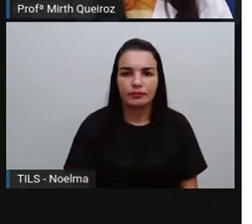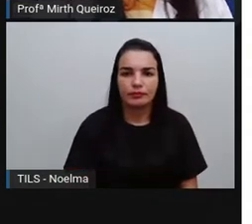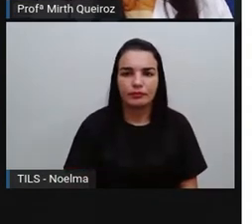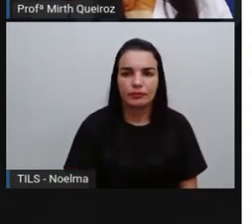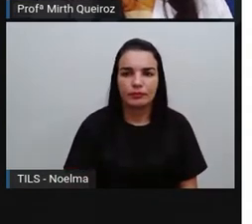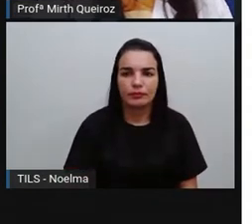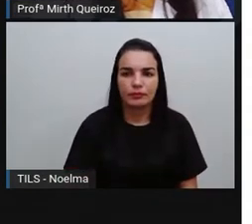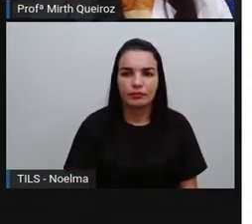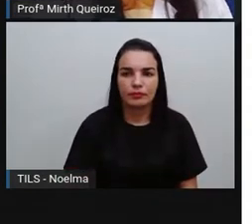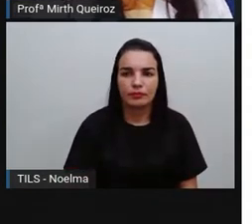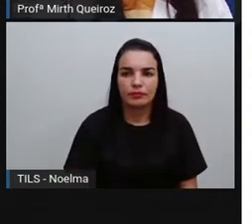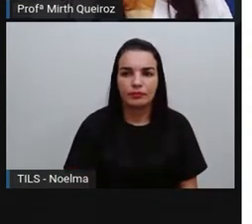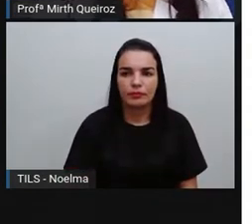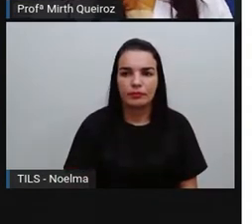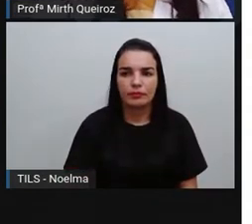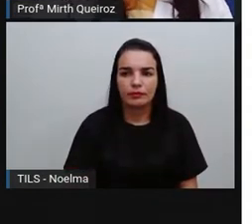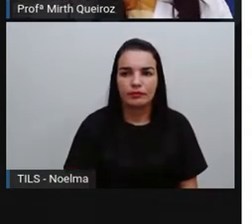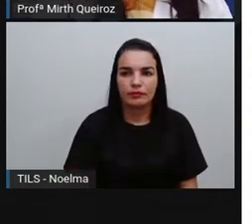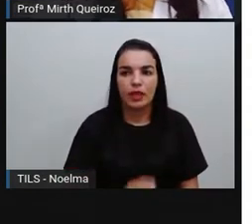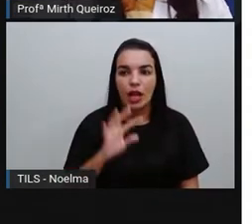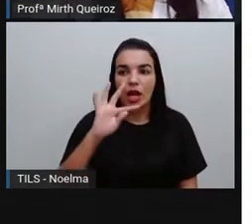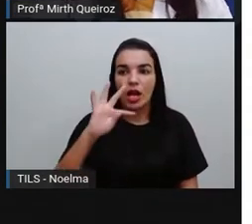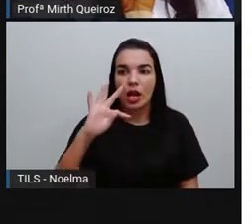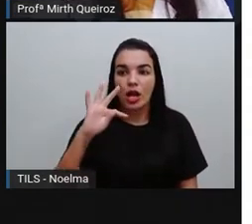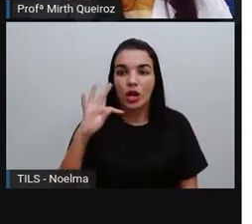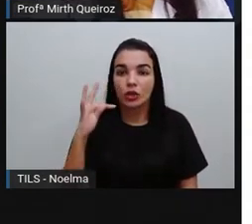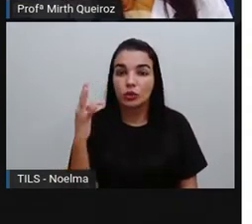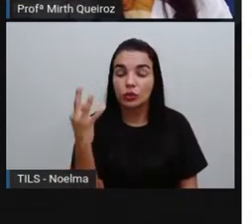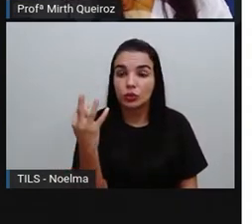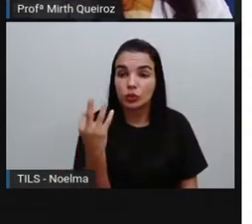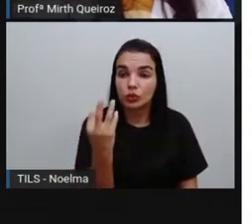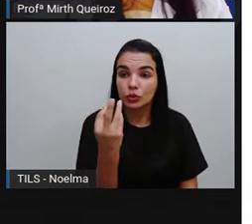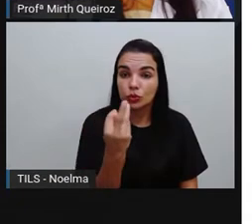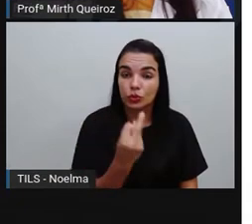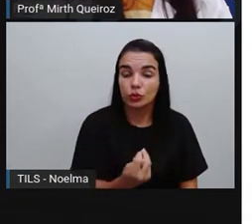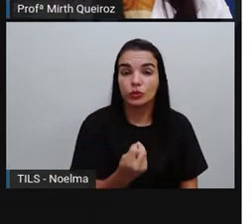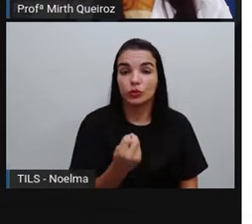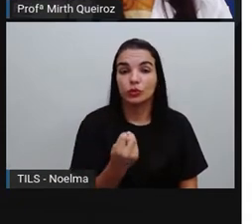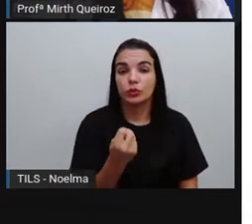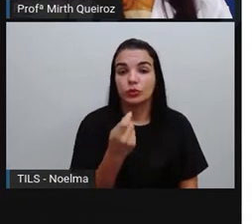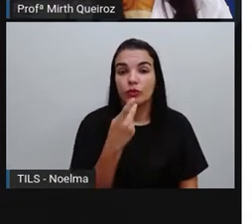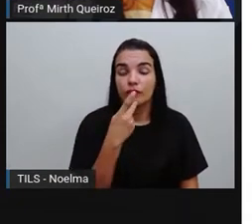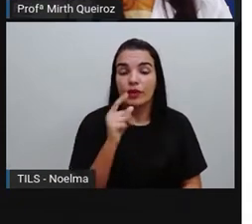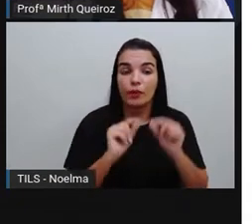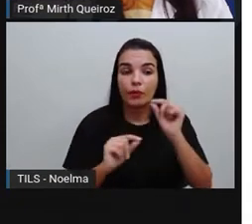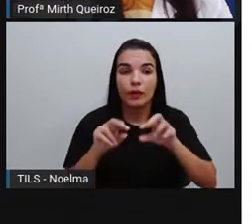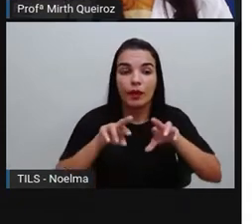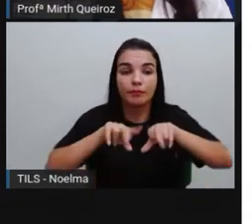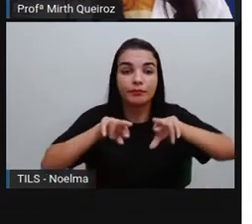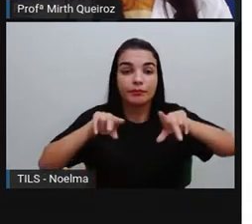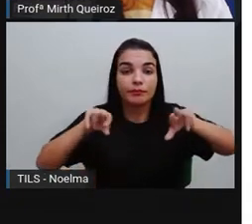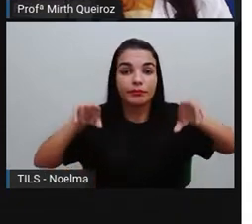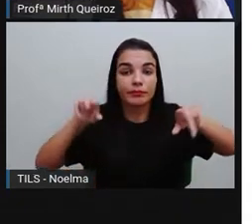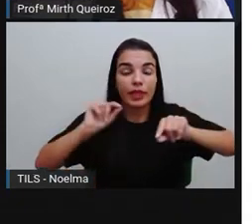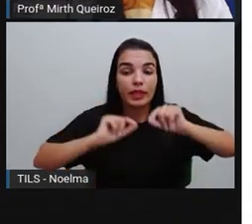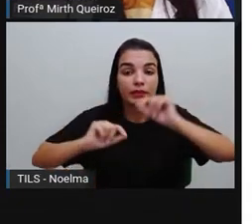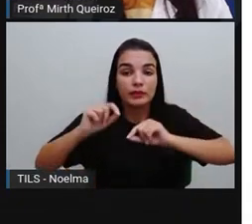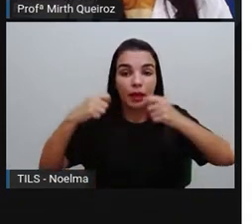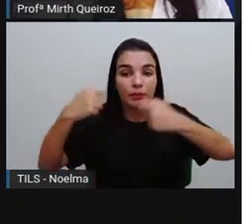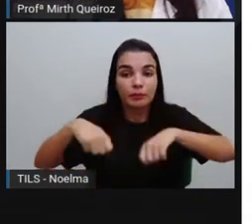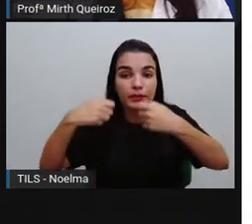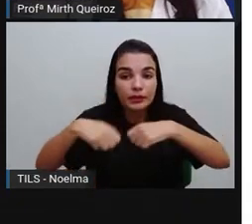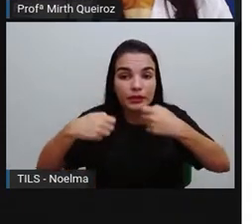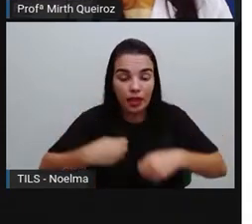Todos os seres humanos necessitam de biodiversidade. Todos nós precisamos dessa biodiversidade, pois é dela que tiramos